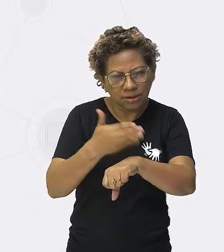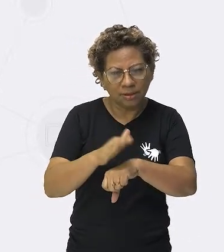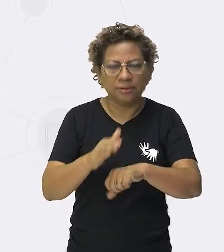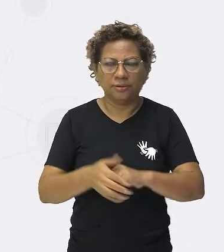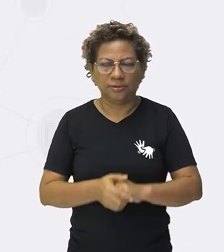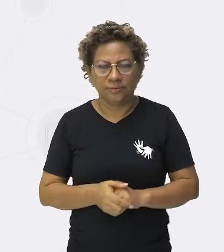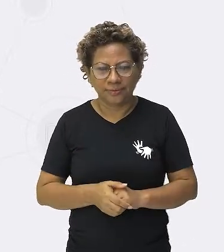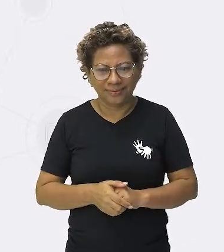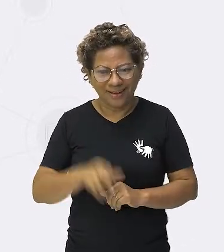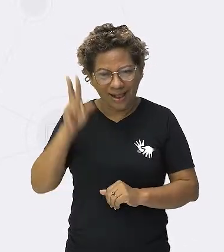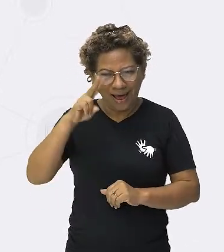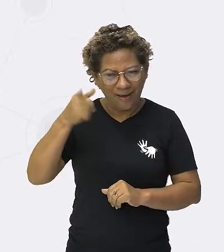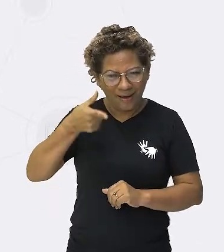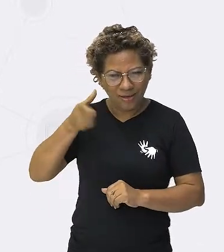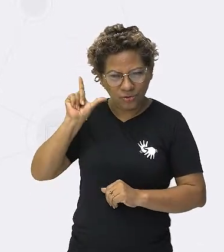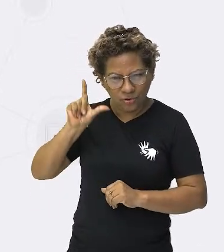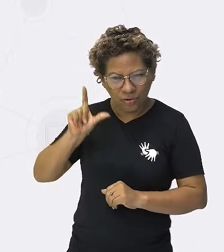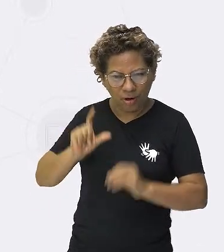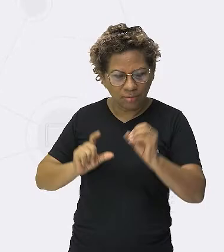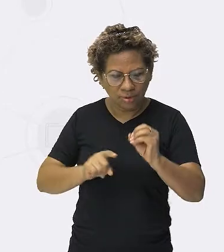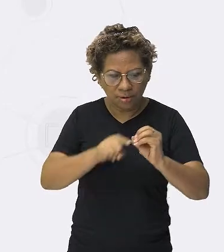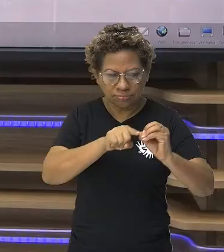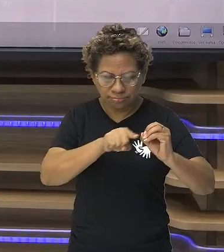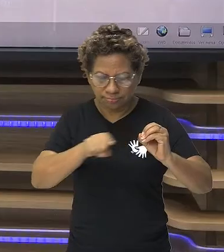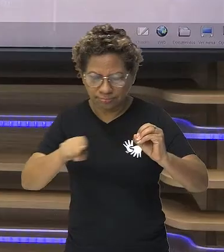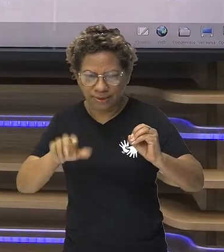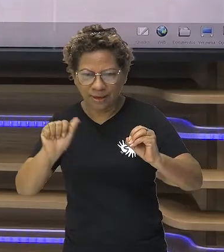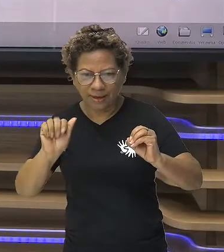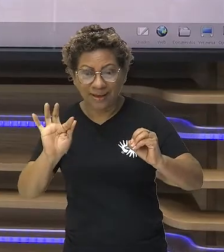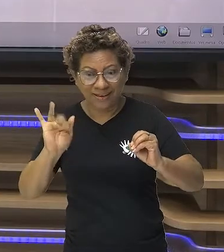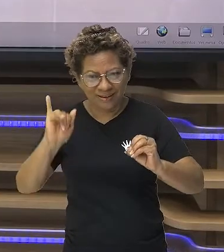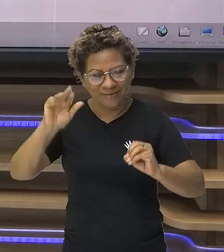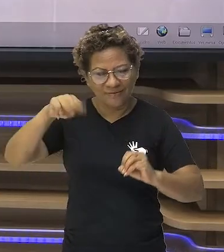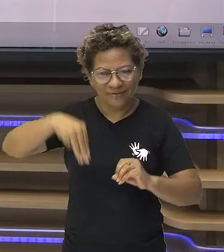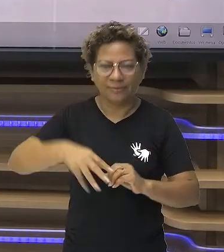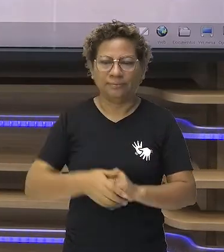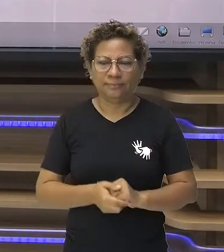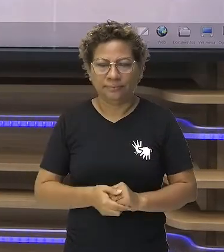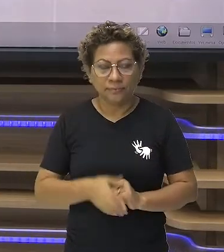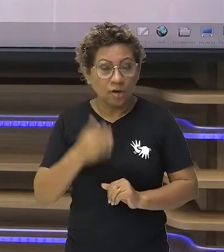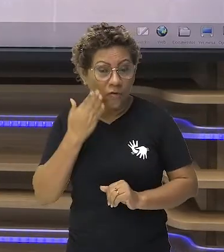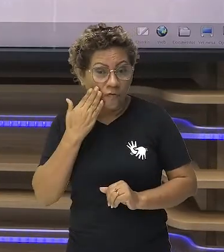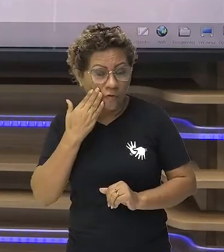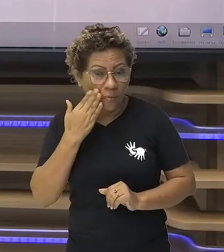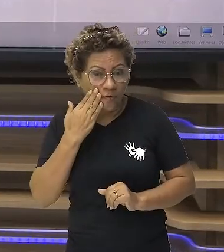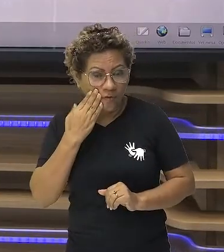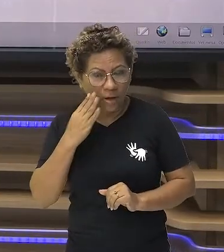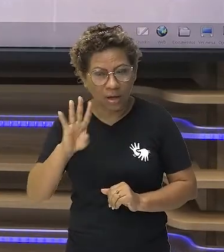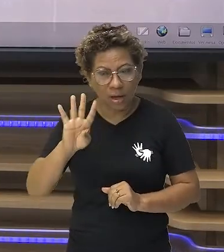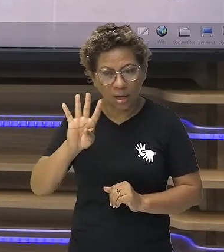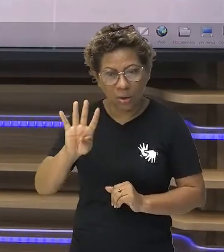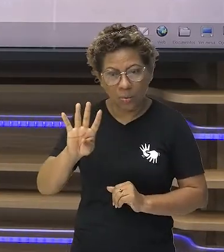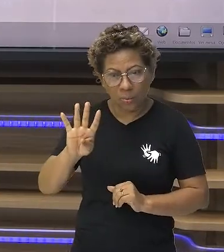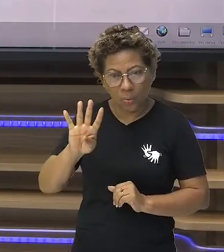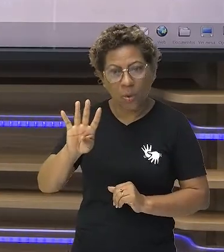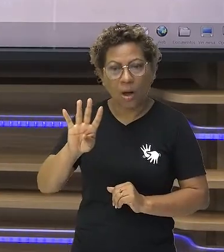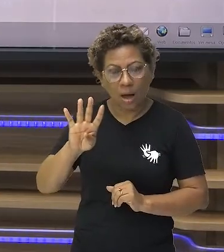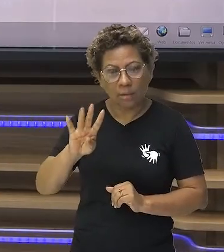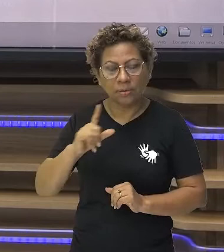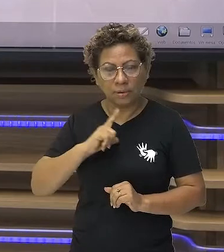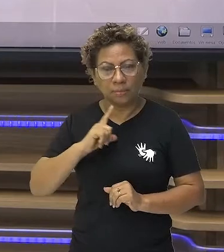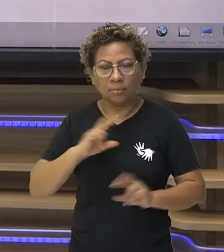ver o conteúdo de zero da função afim, ok? Vamos resolver quatro questões relacionadas, tudo, tá?